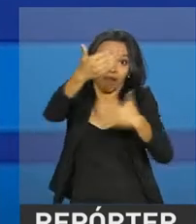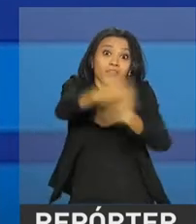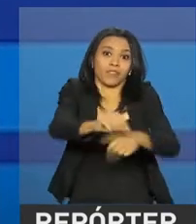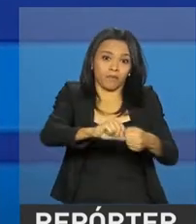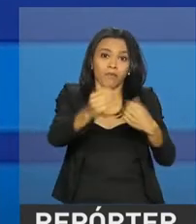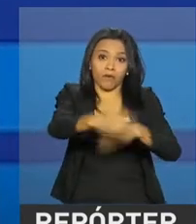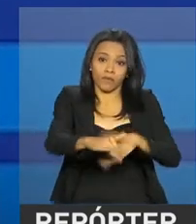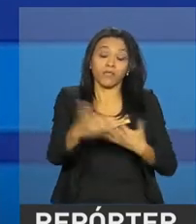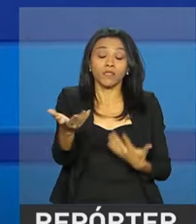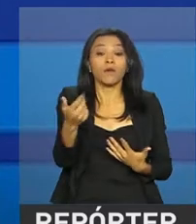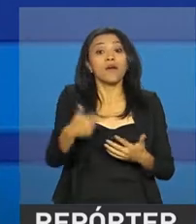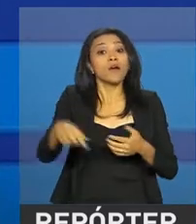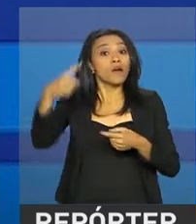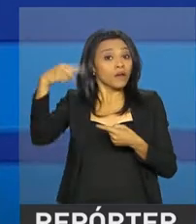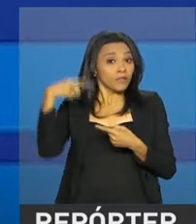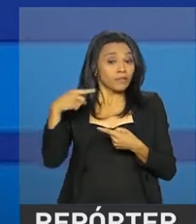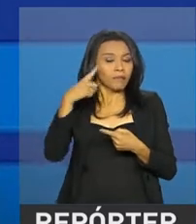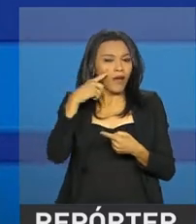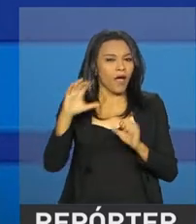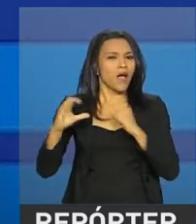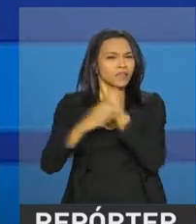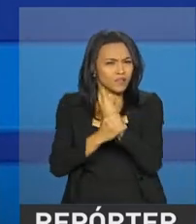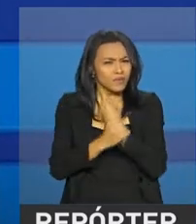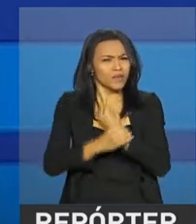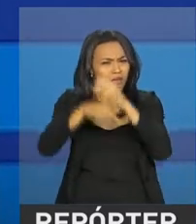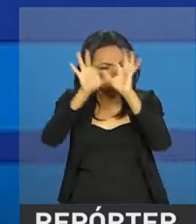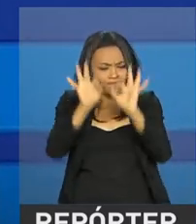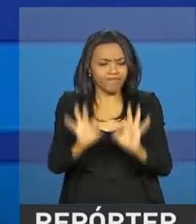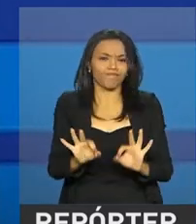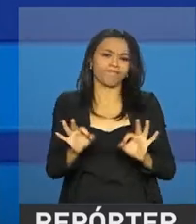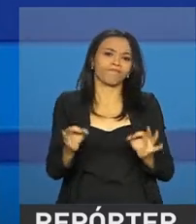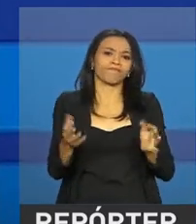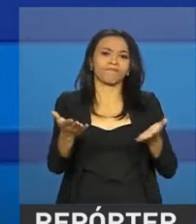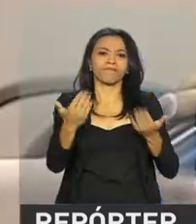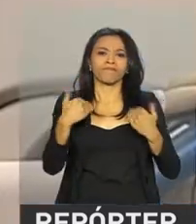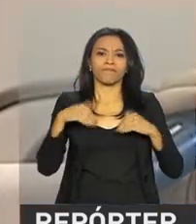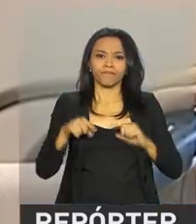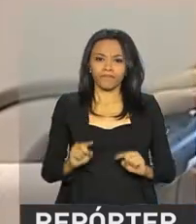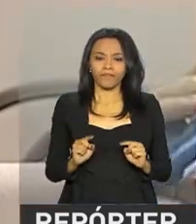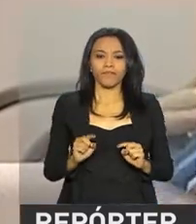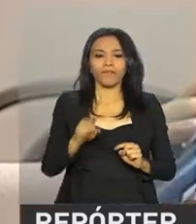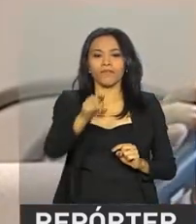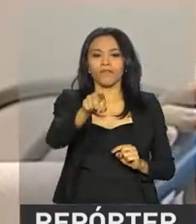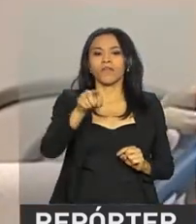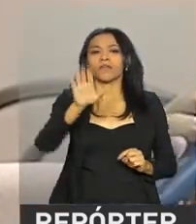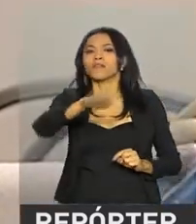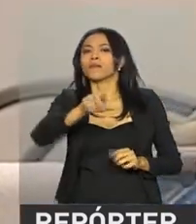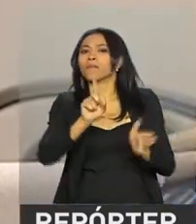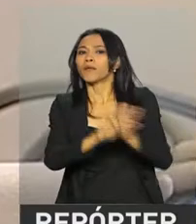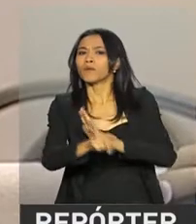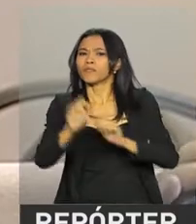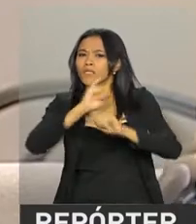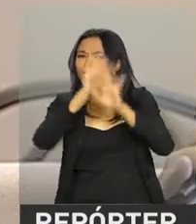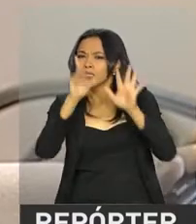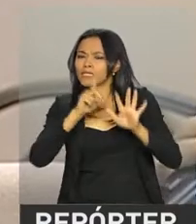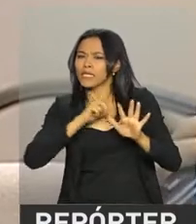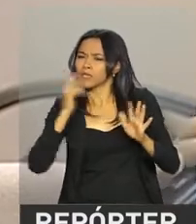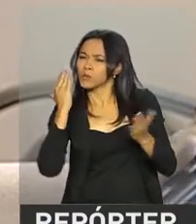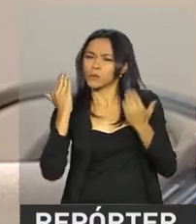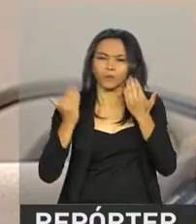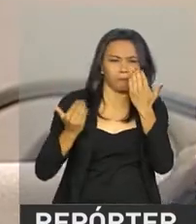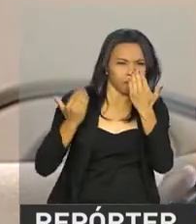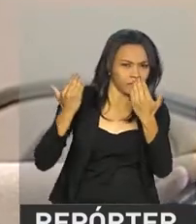uma resposta para certames anteriores, mas para garantir a lisura desse certame. Doutor, só para esclarecer um ponto que é importante, mas existe alguma suspeita de que houve